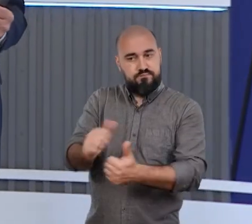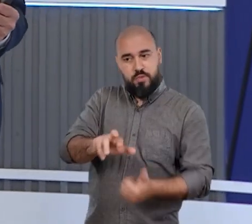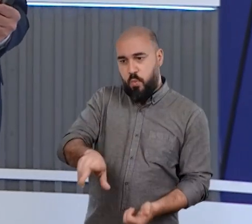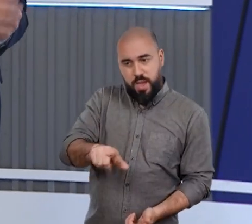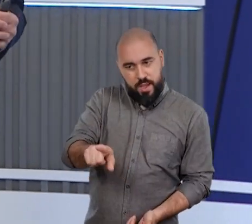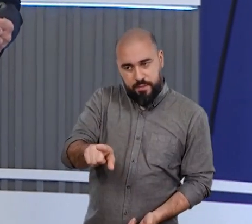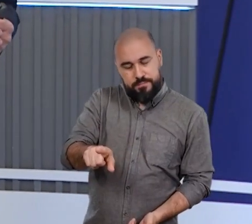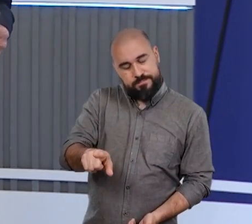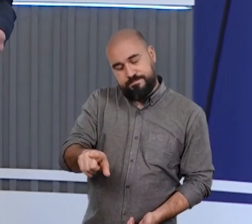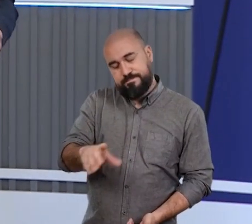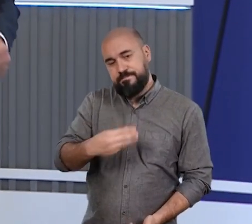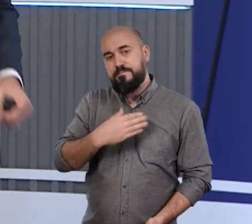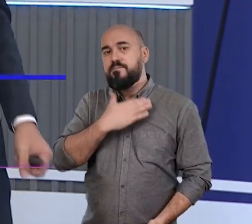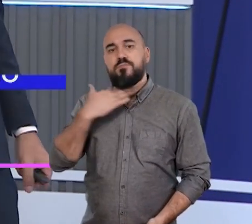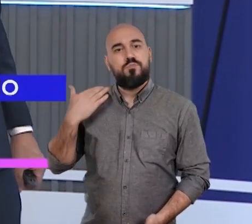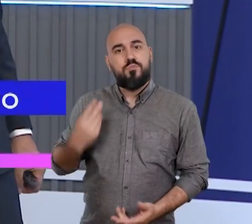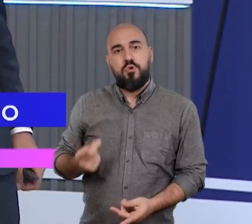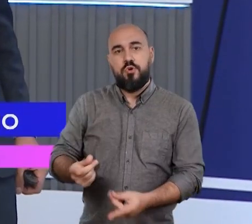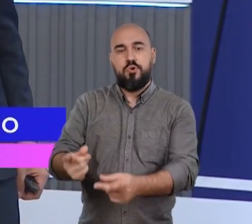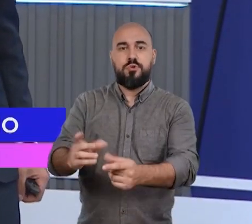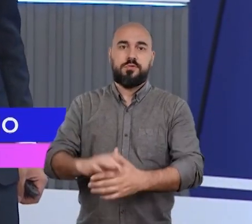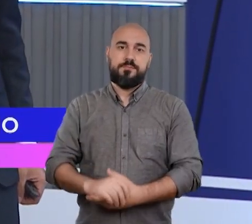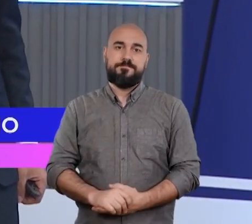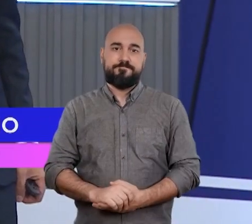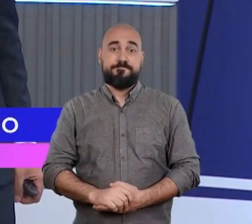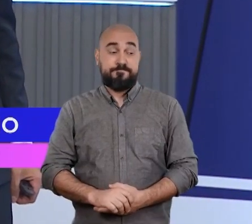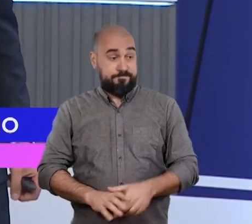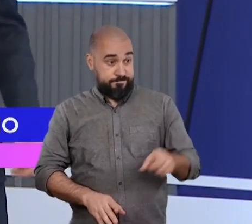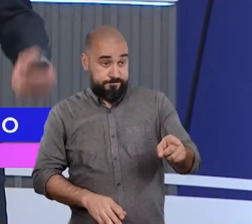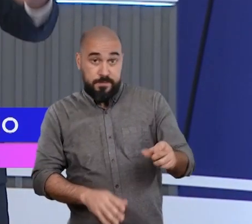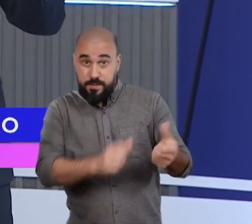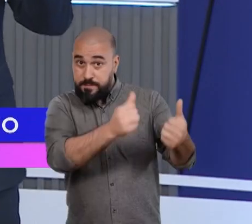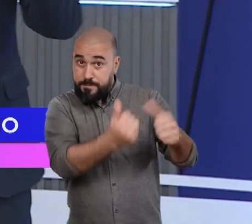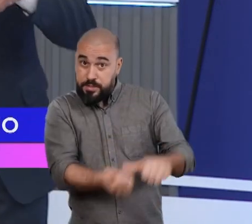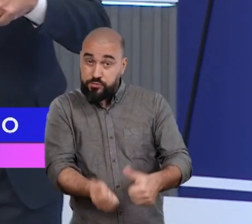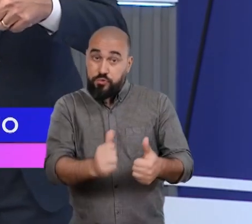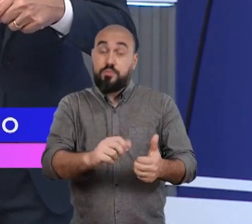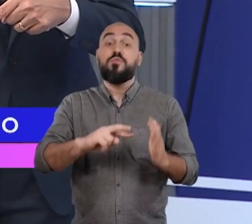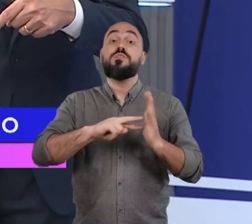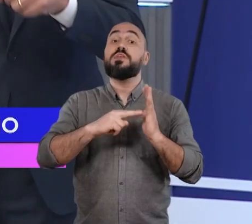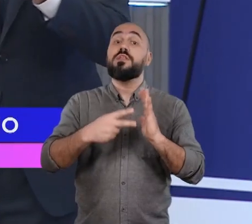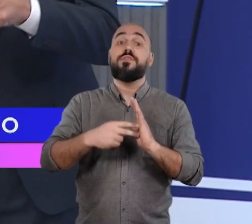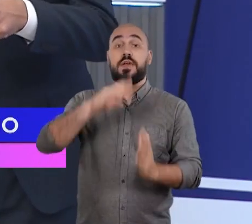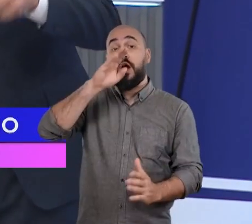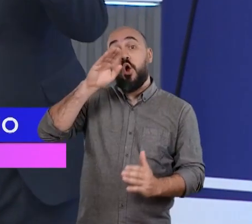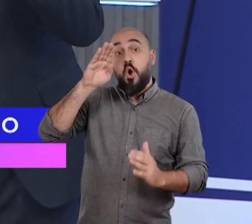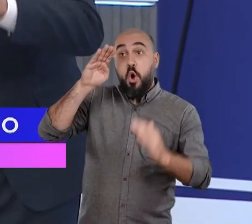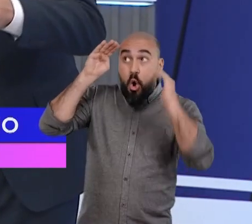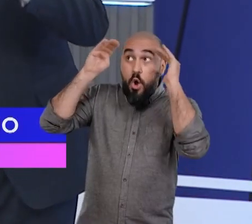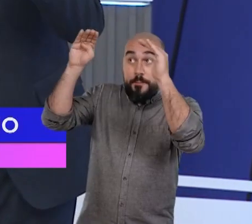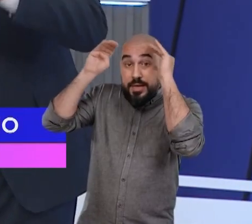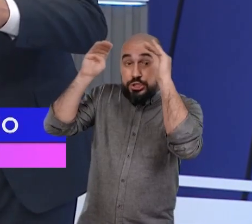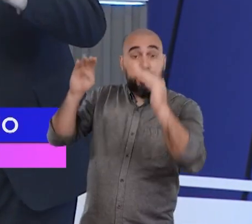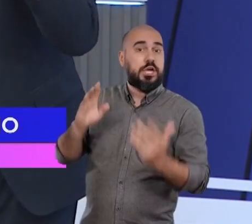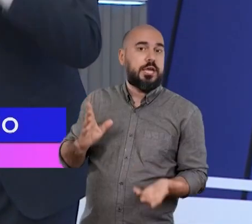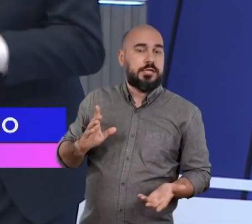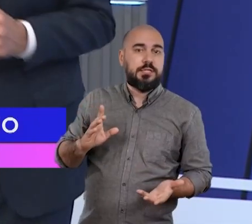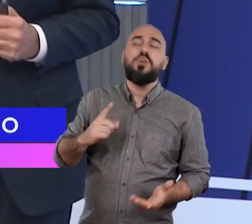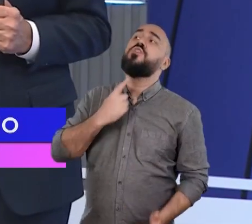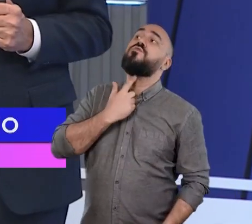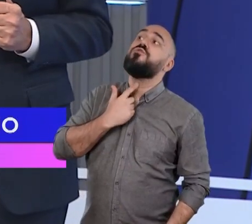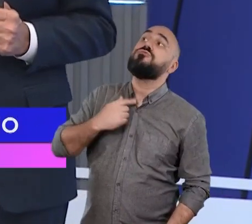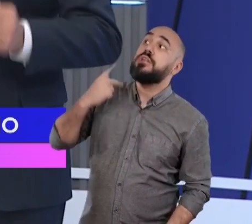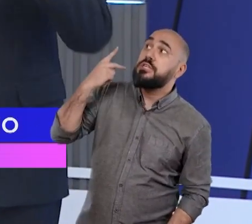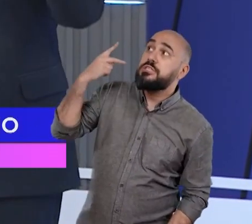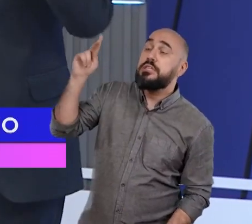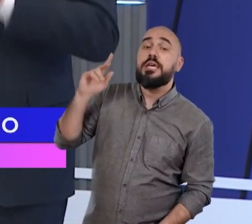a crença em Deus significa obediência. Crença em Deus significa andar de acordo com a vontade